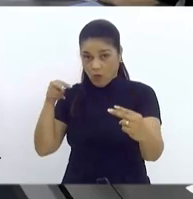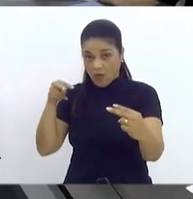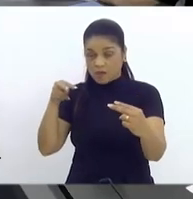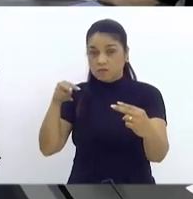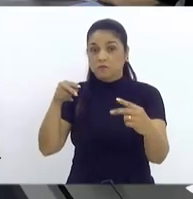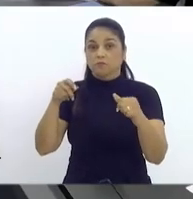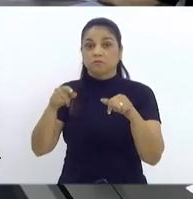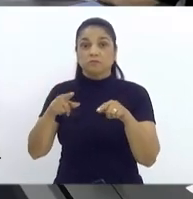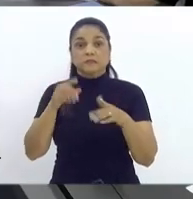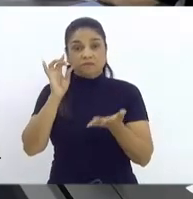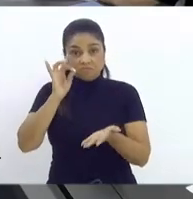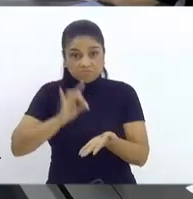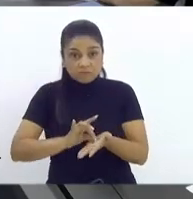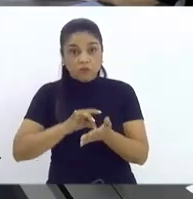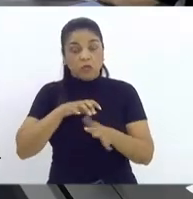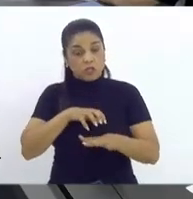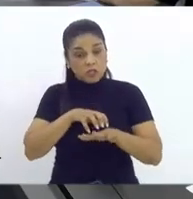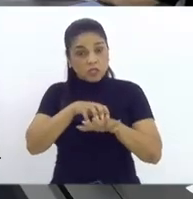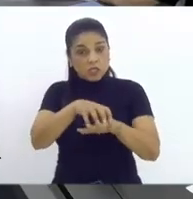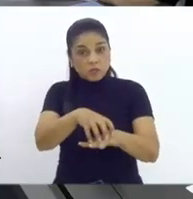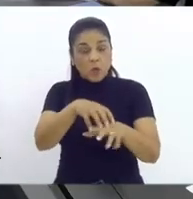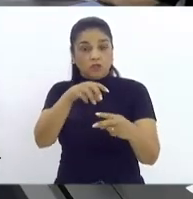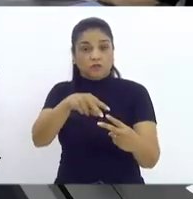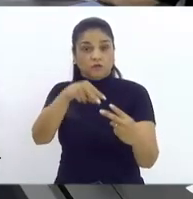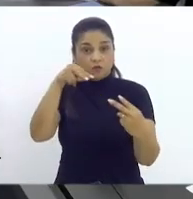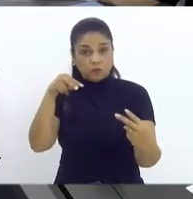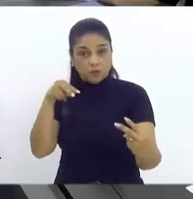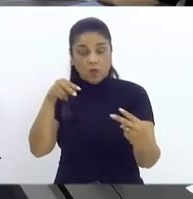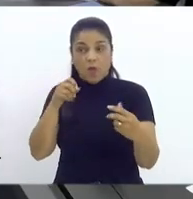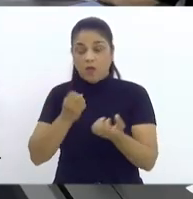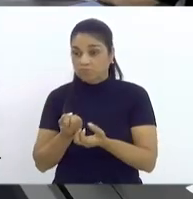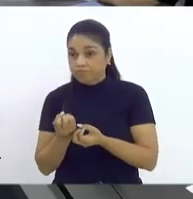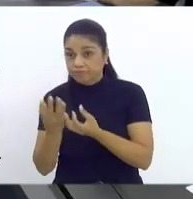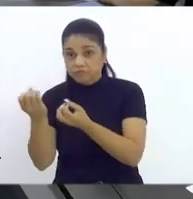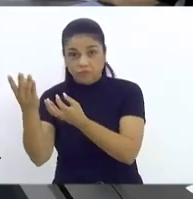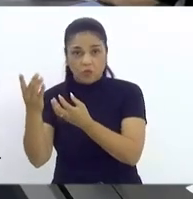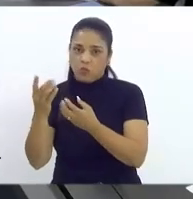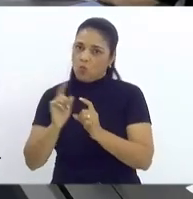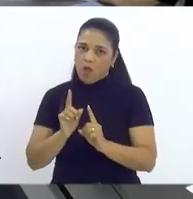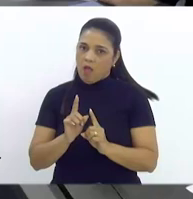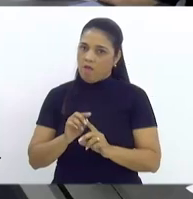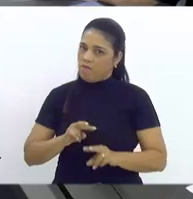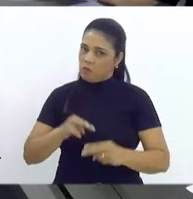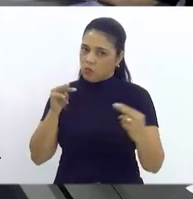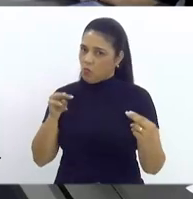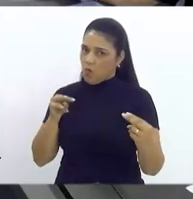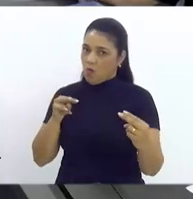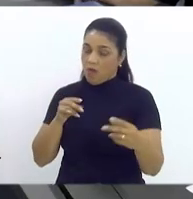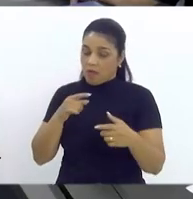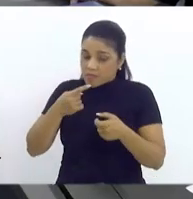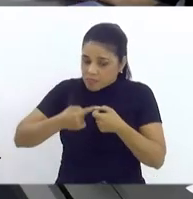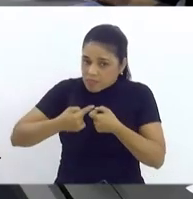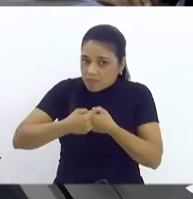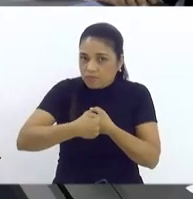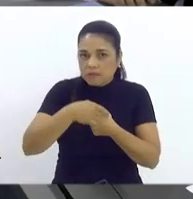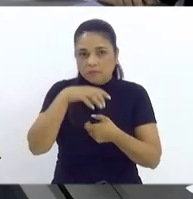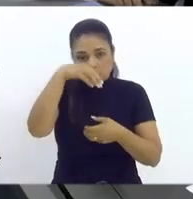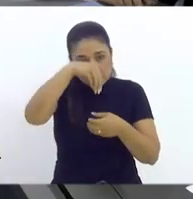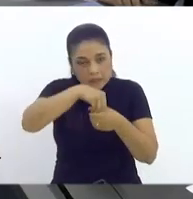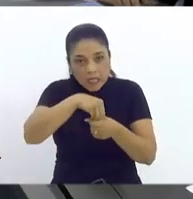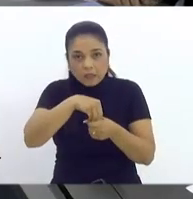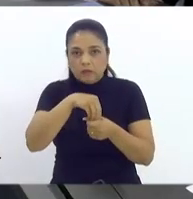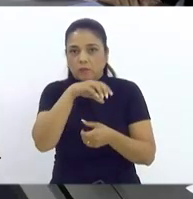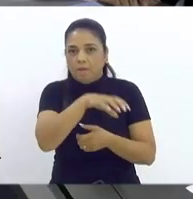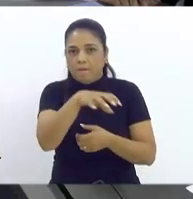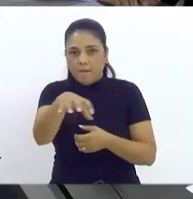na realidade, são gasodutos de transporte virtuais, né? A distribuição ela não é virtual, ela é para a rede dentro de cada município. O que acontece